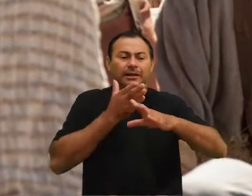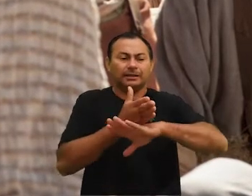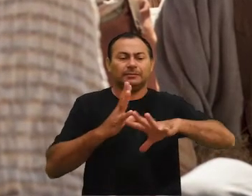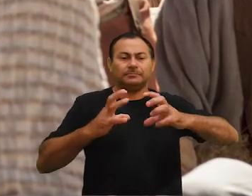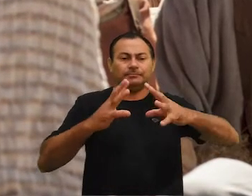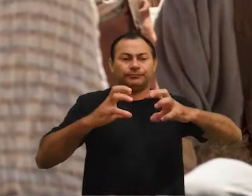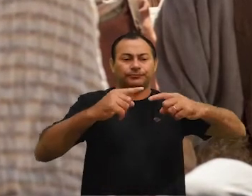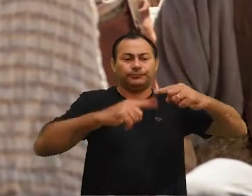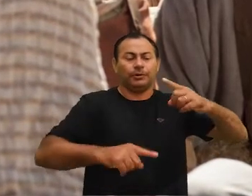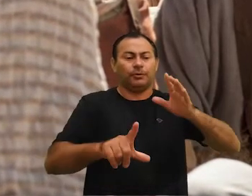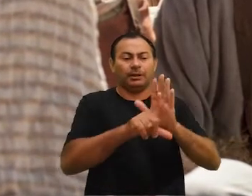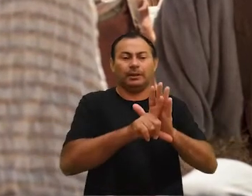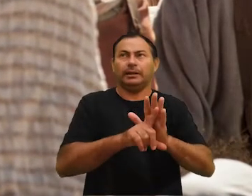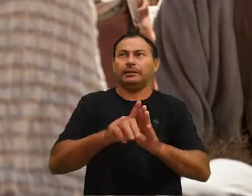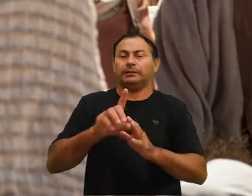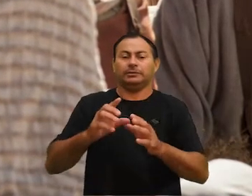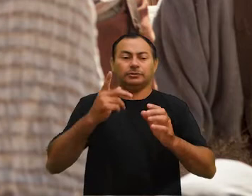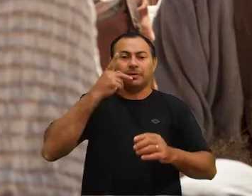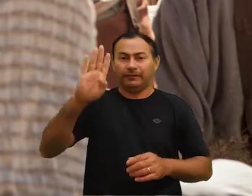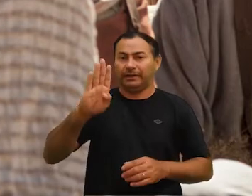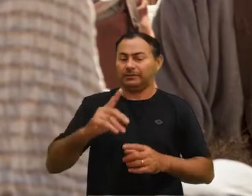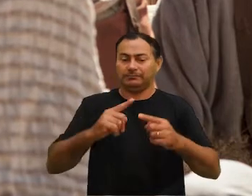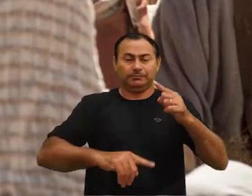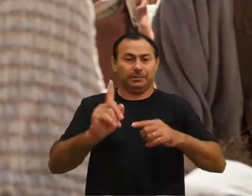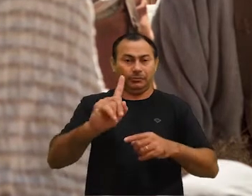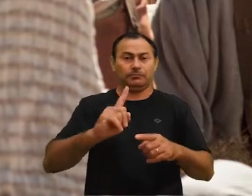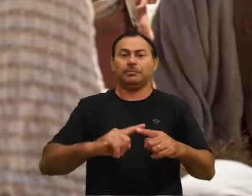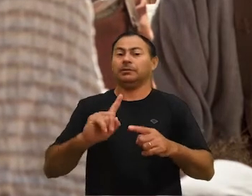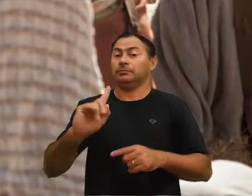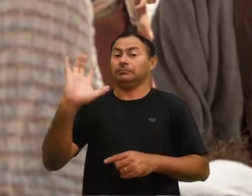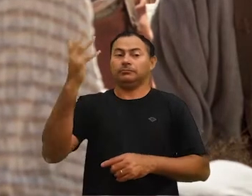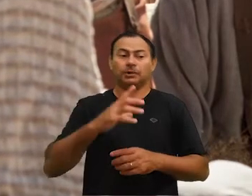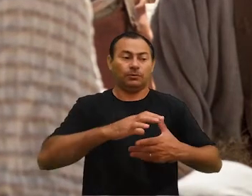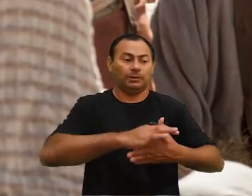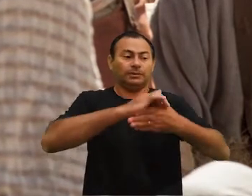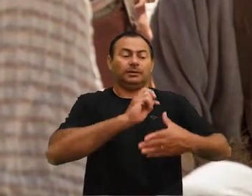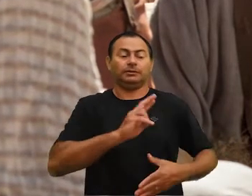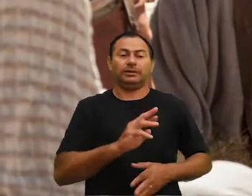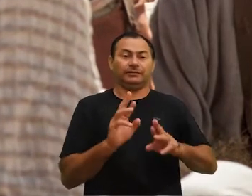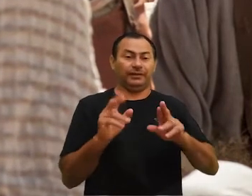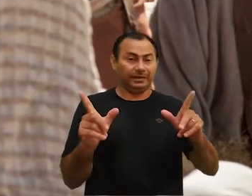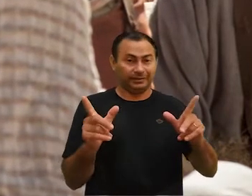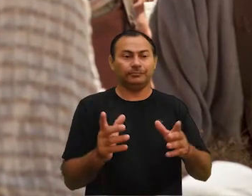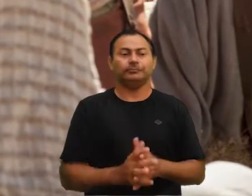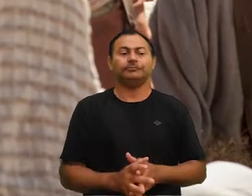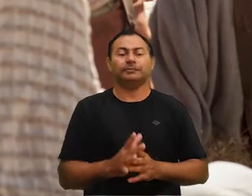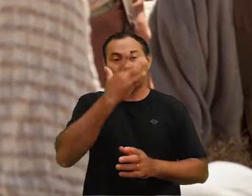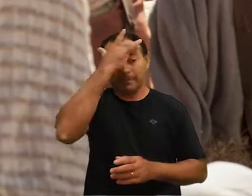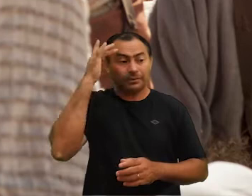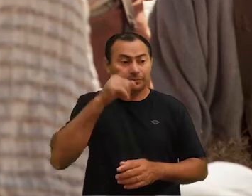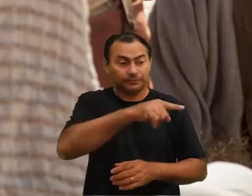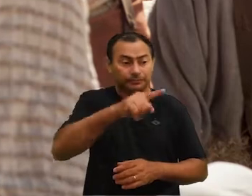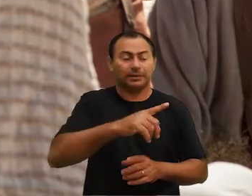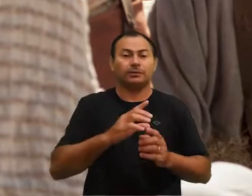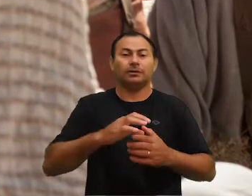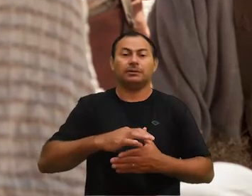entra em conflito com o espírito da lei e os profetas. Mas isso não acontece com os líderes religiosos, e essas pessoas